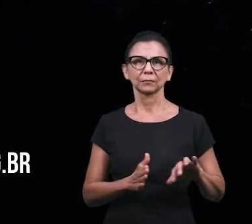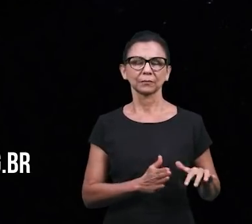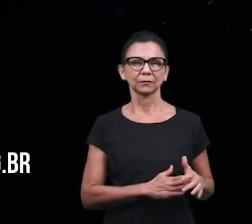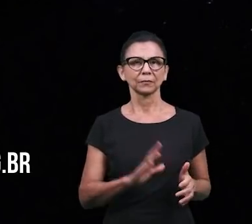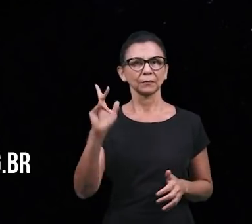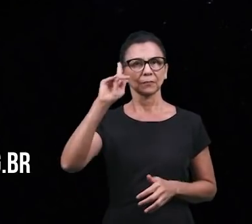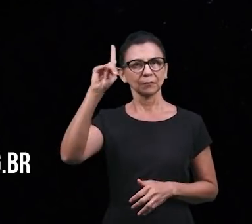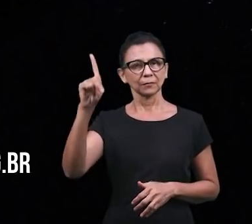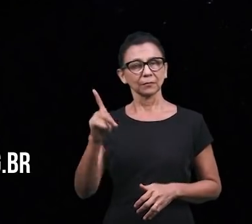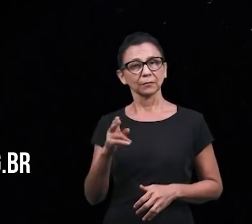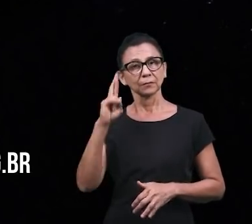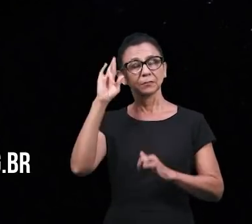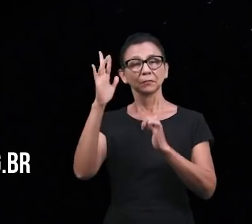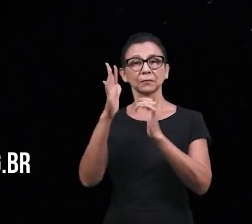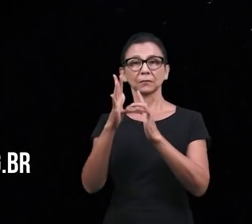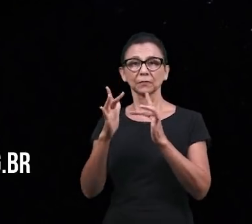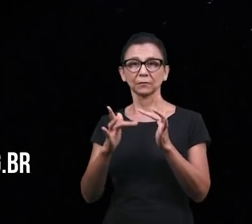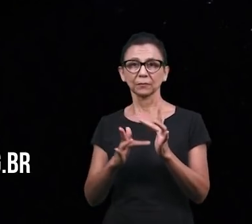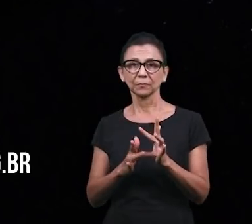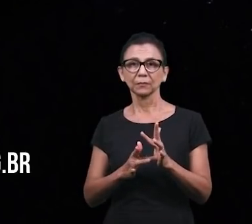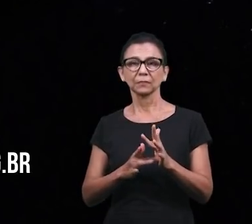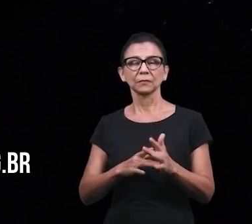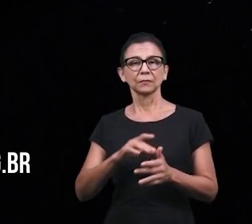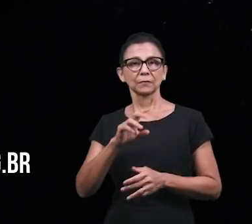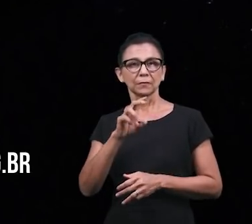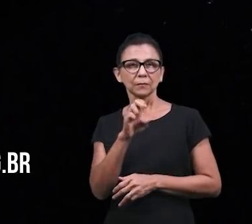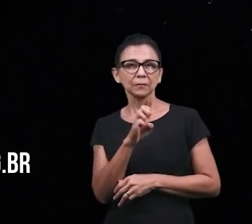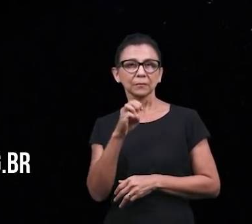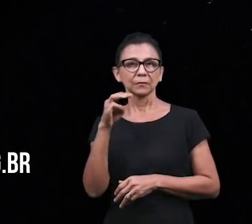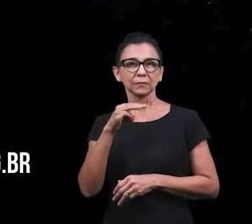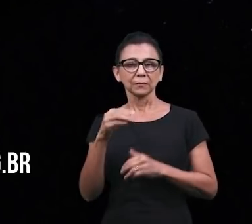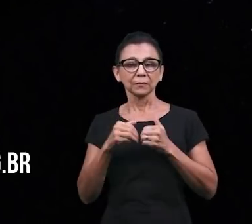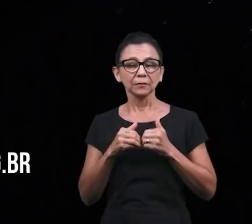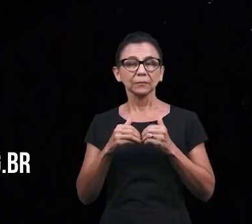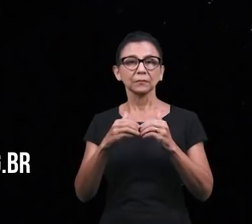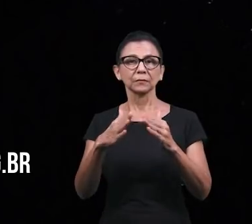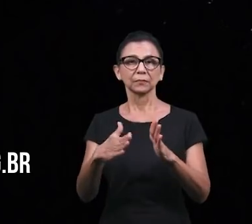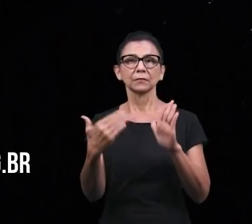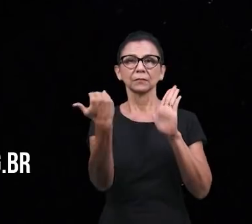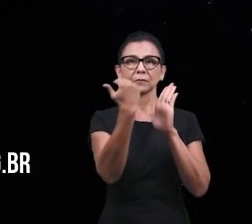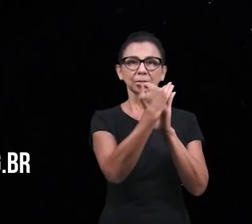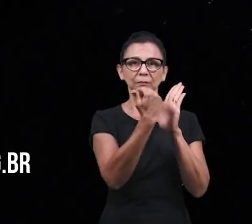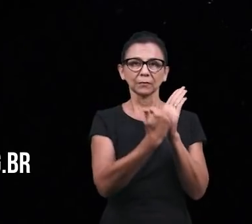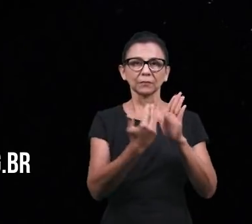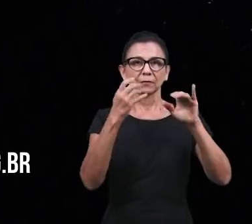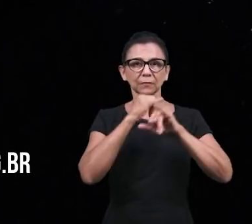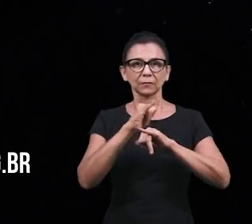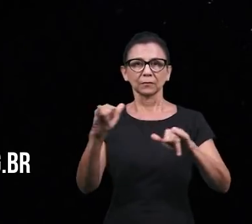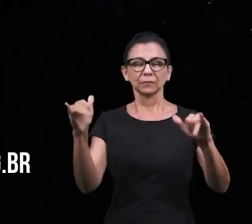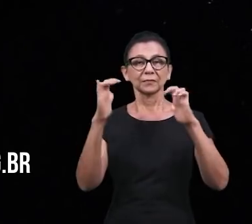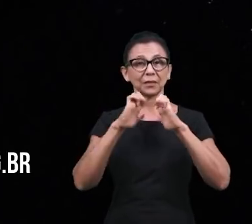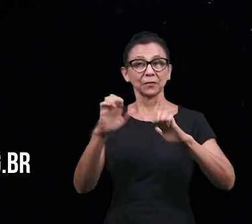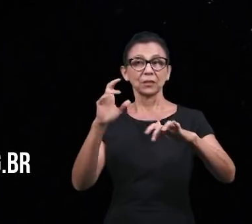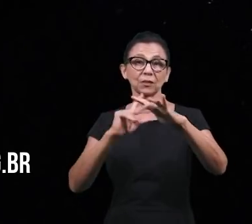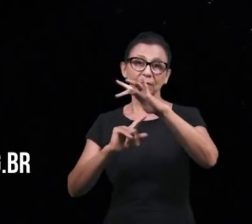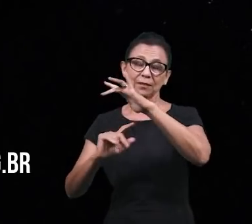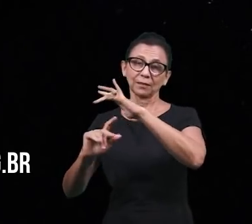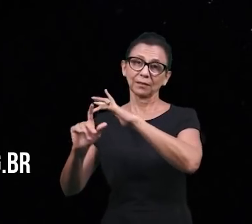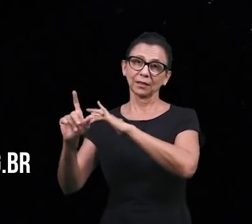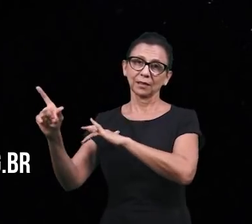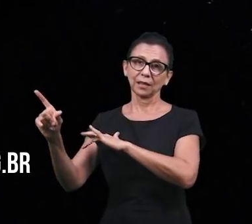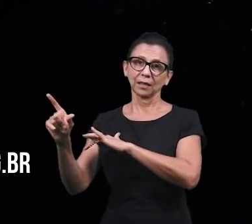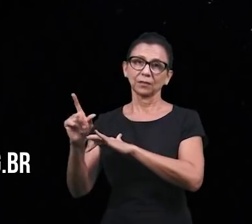A paz do Senhor Jesus. Dentro de 5 minutos, daremos início ao programa Anunciando o Evangelho